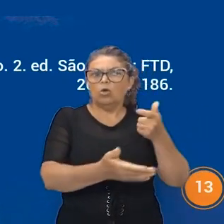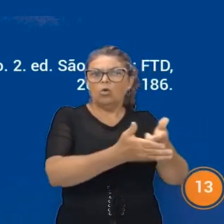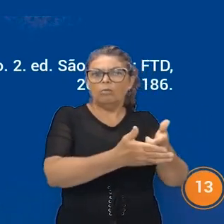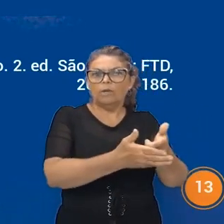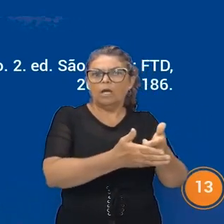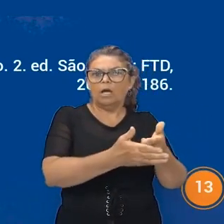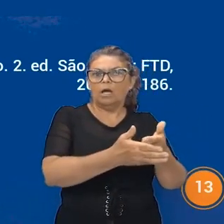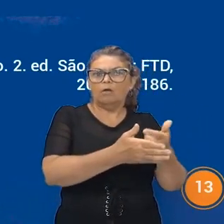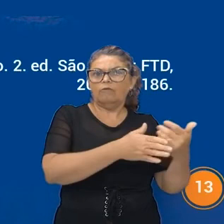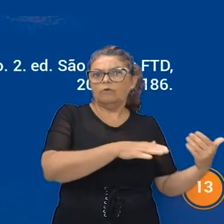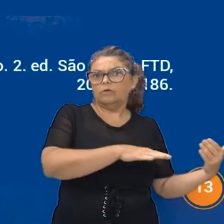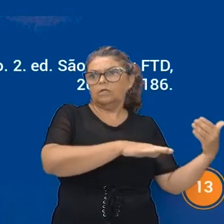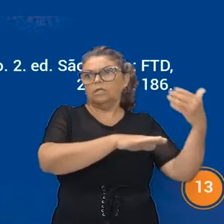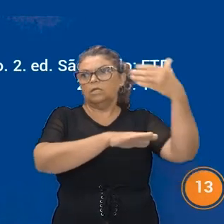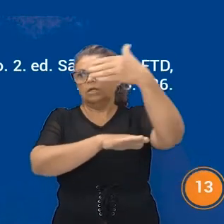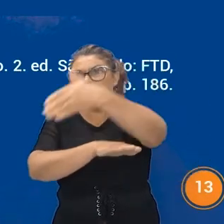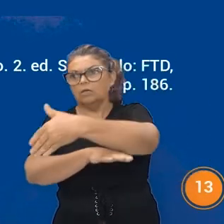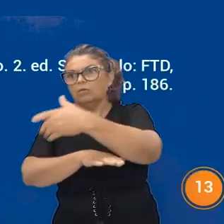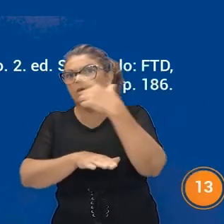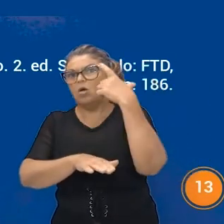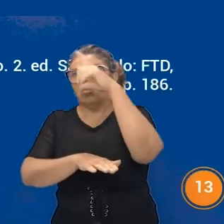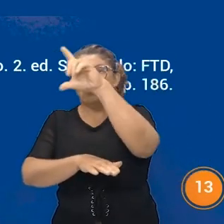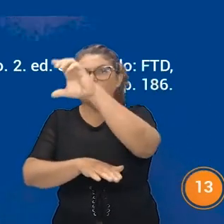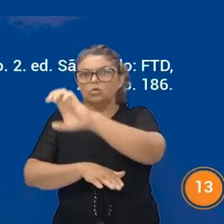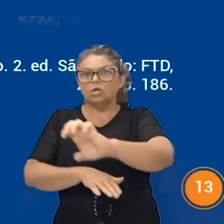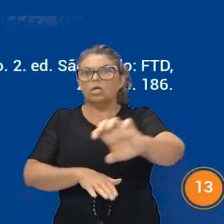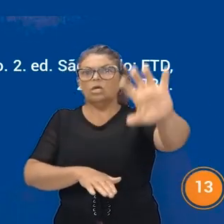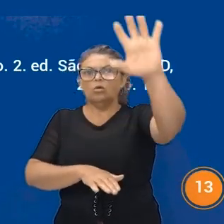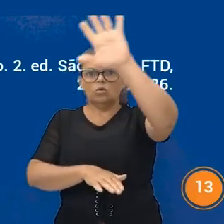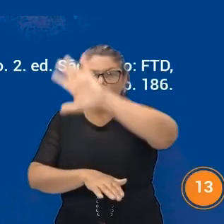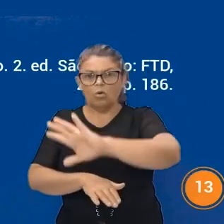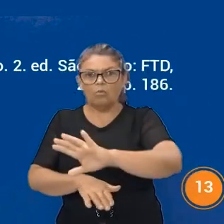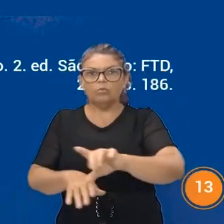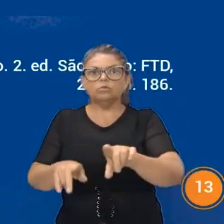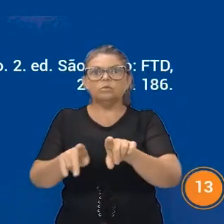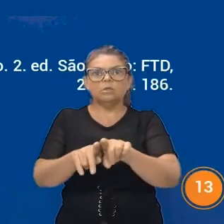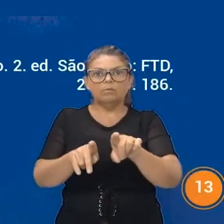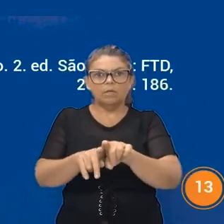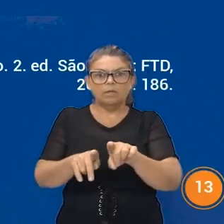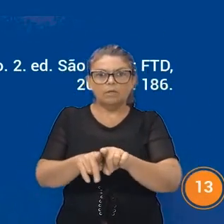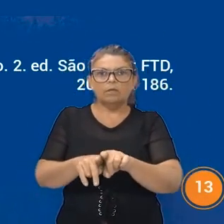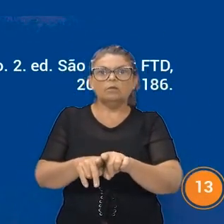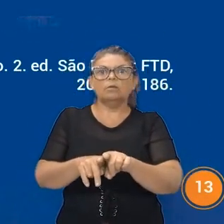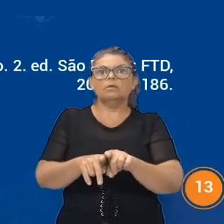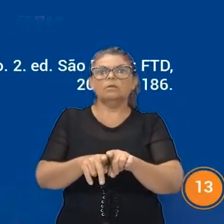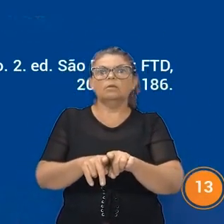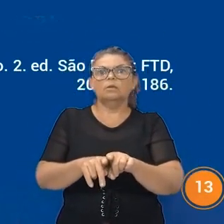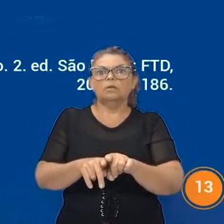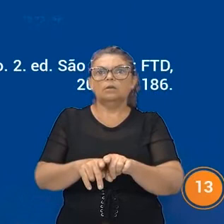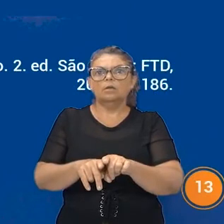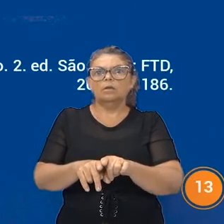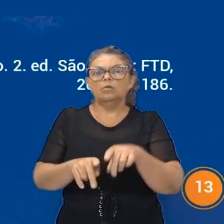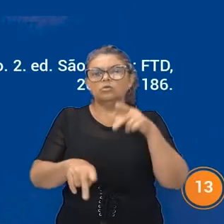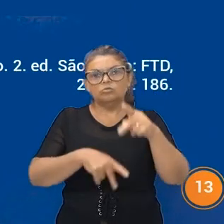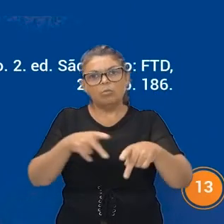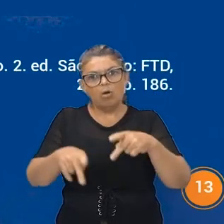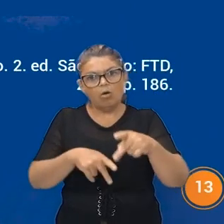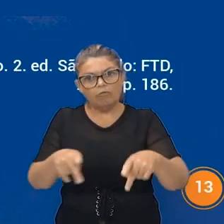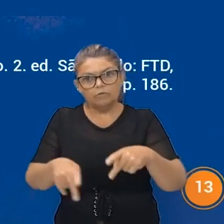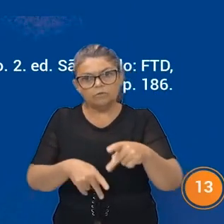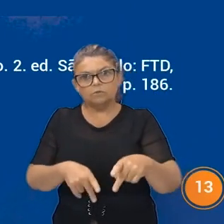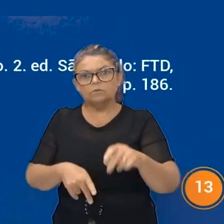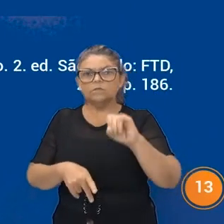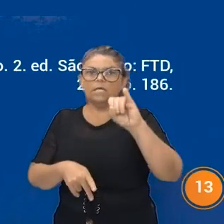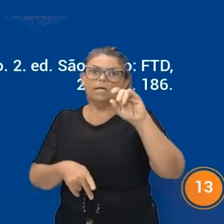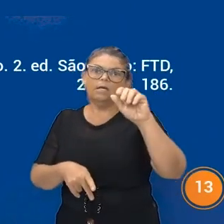Itália e iam comercializar com os outros países da Europa. Os árabes traziam aí até os portos, ó. Ali os mercadores italianos compravam esse